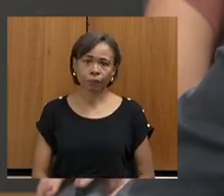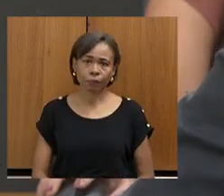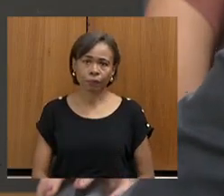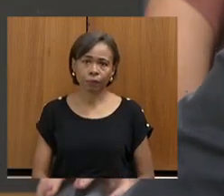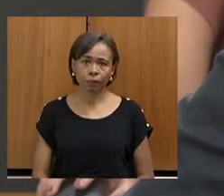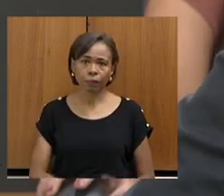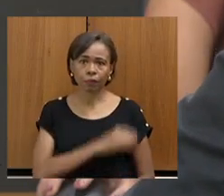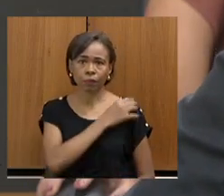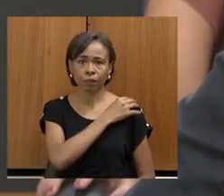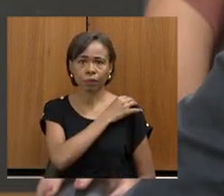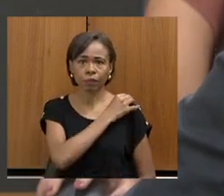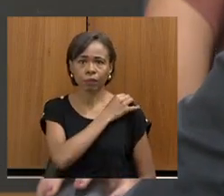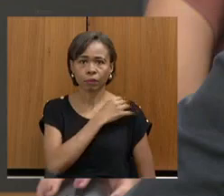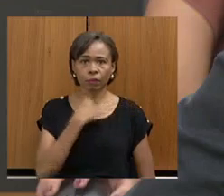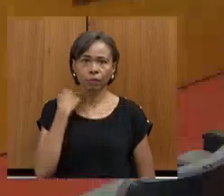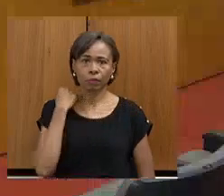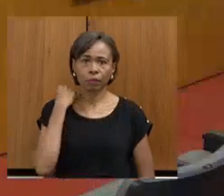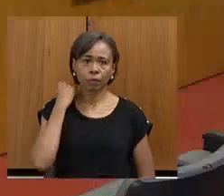Ela está aqui ainda?